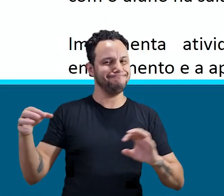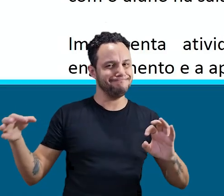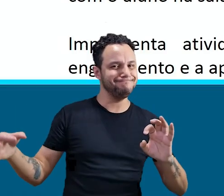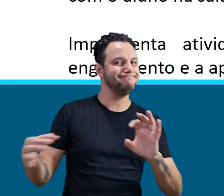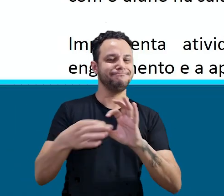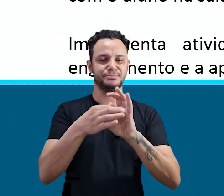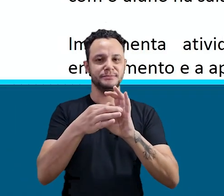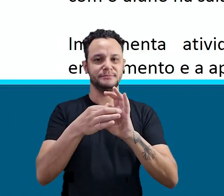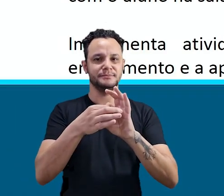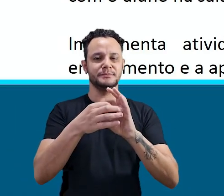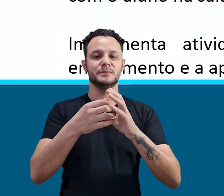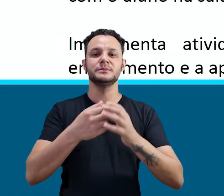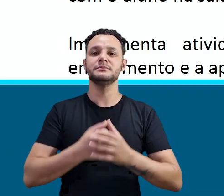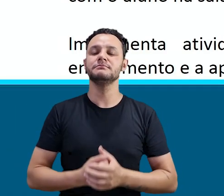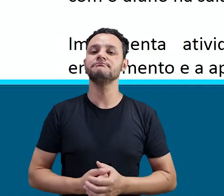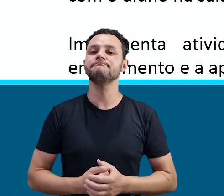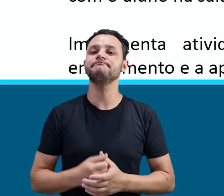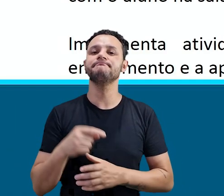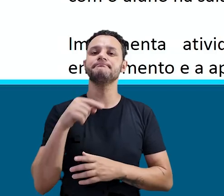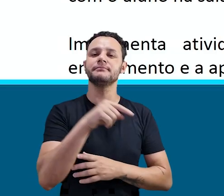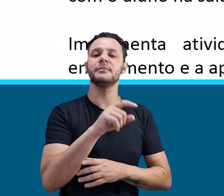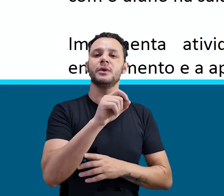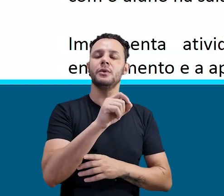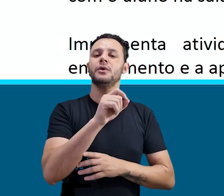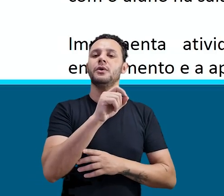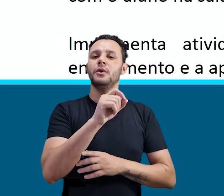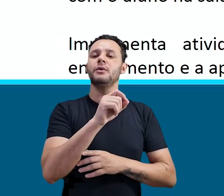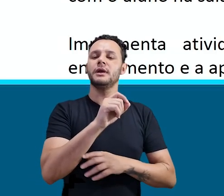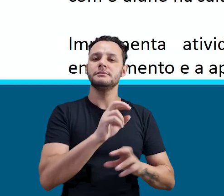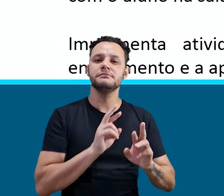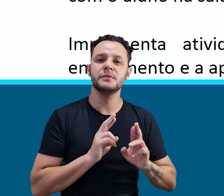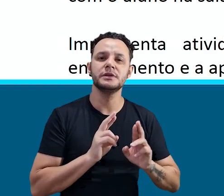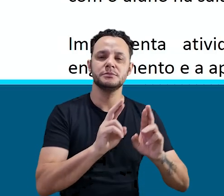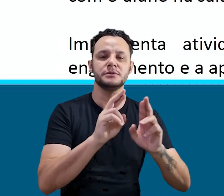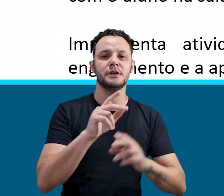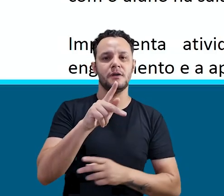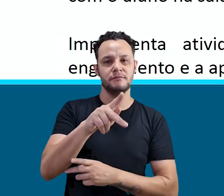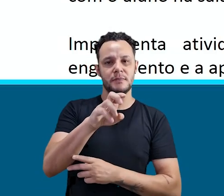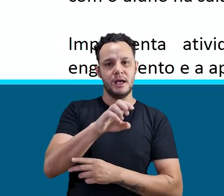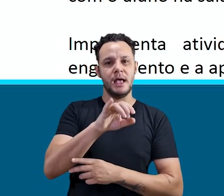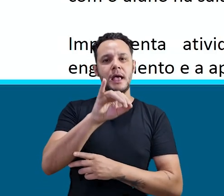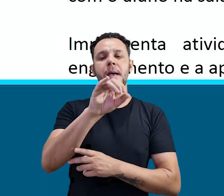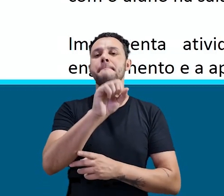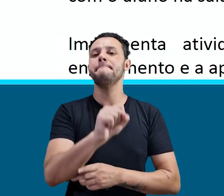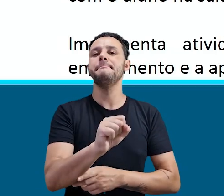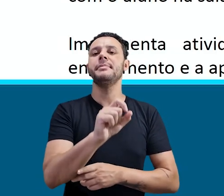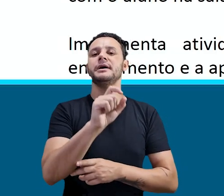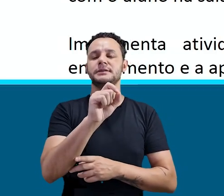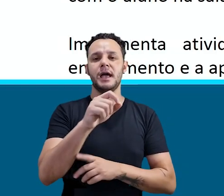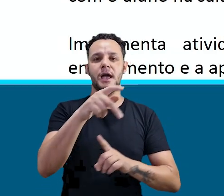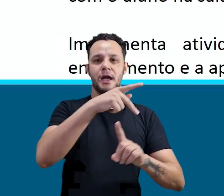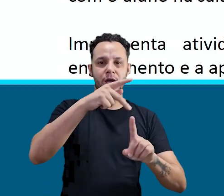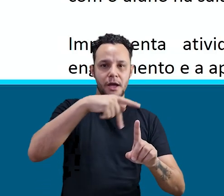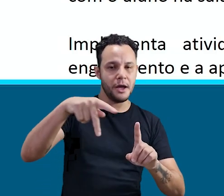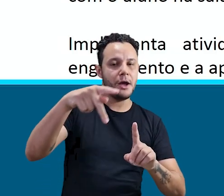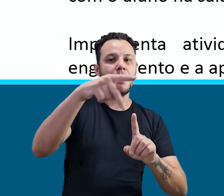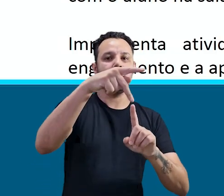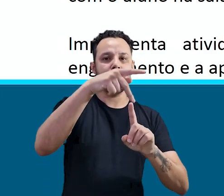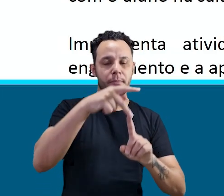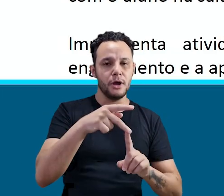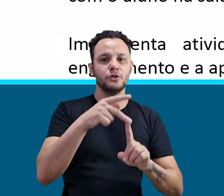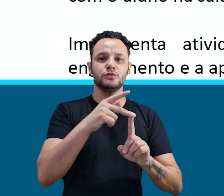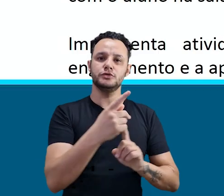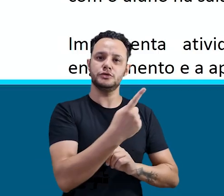professor regente, né? Ele coordena a criação dos PEIs, que é o Plano de Ensino Individualizado. Também